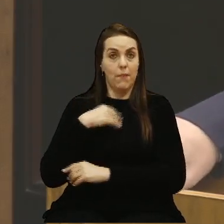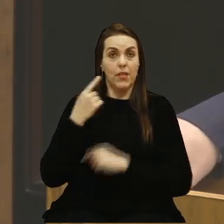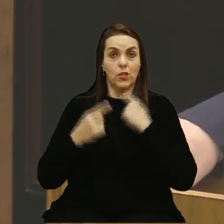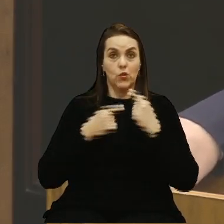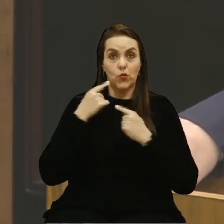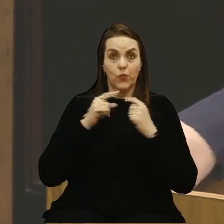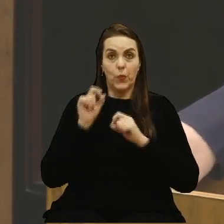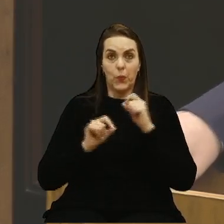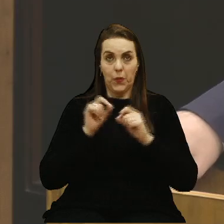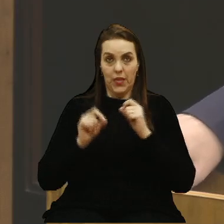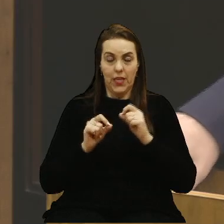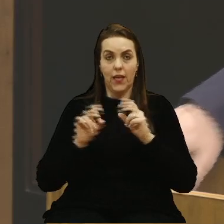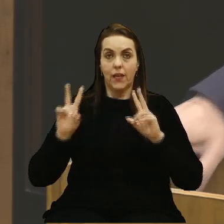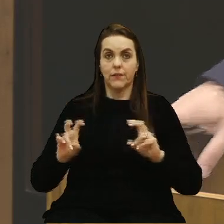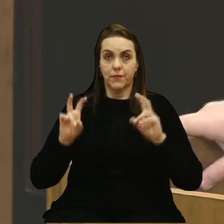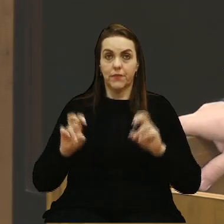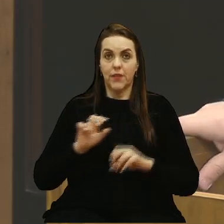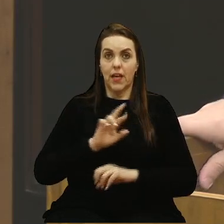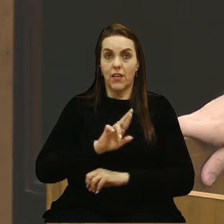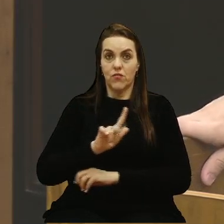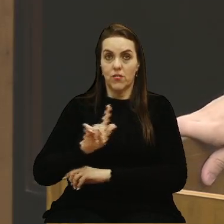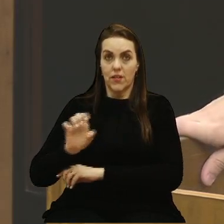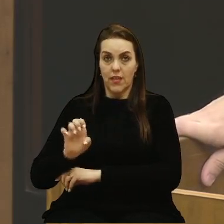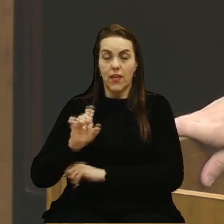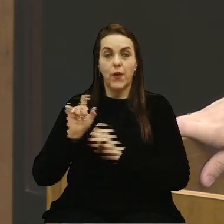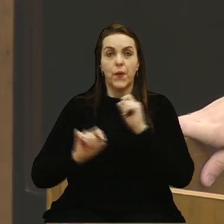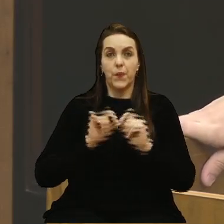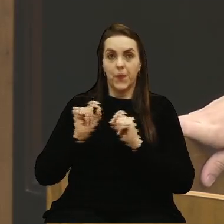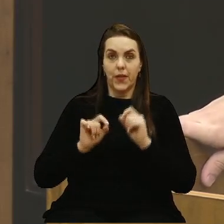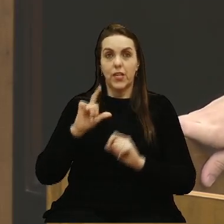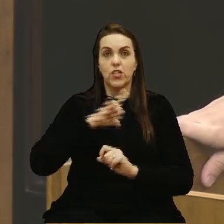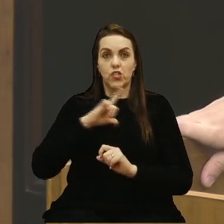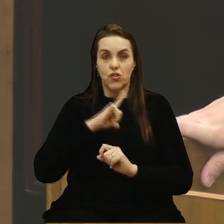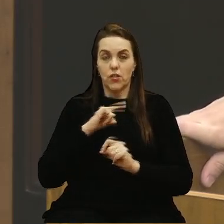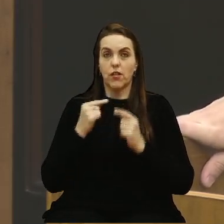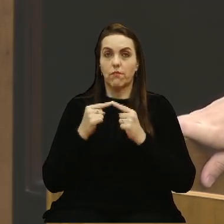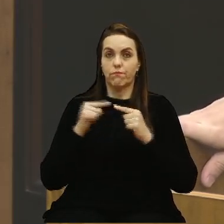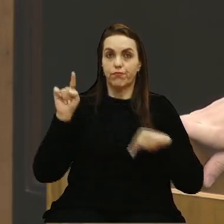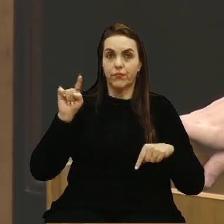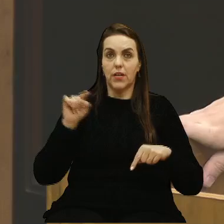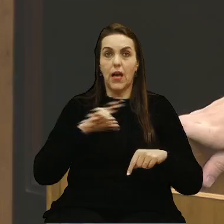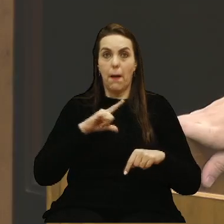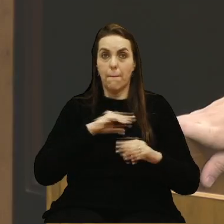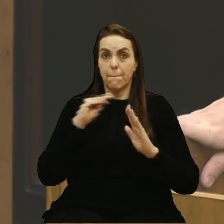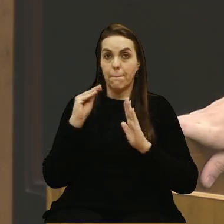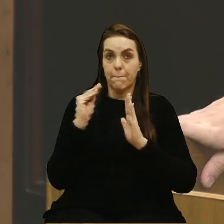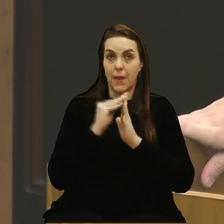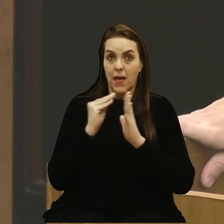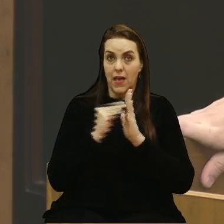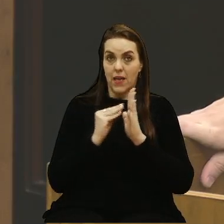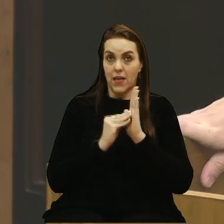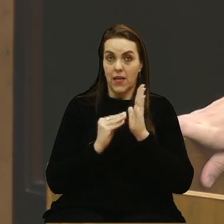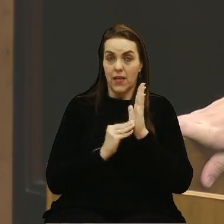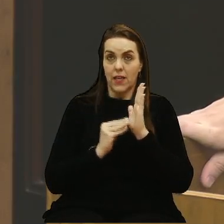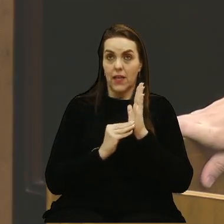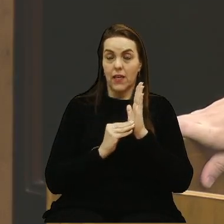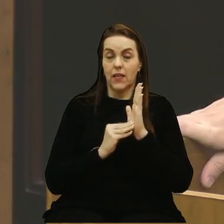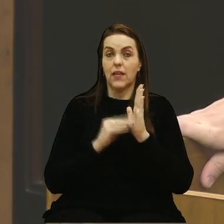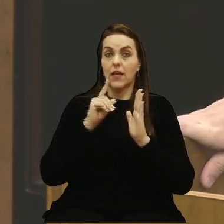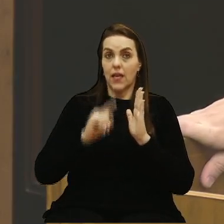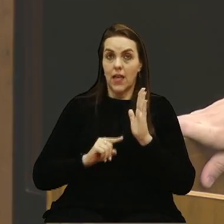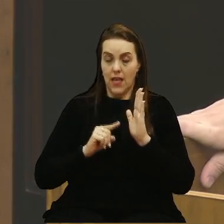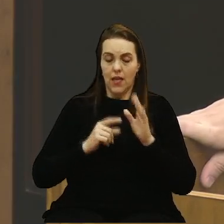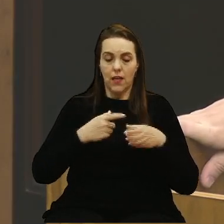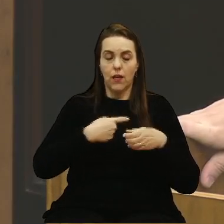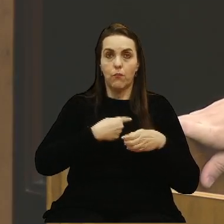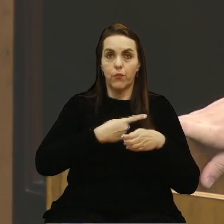nós conversávamos sobre a RGE, era que havia uma divergência na marcação do lançamento do contador. A